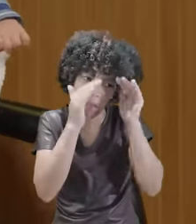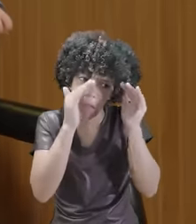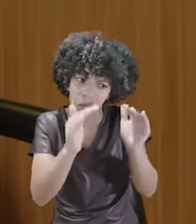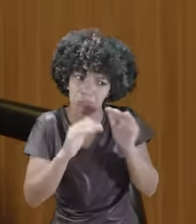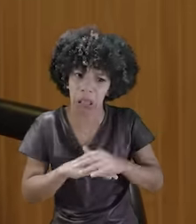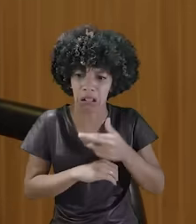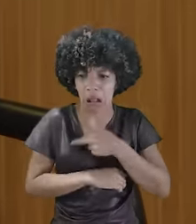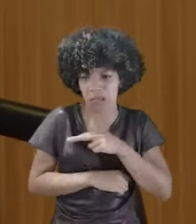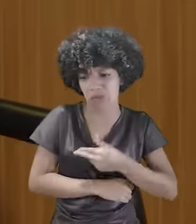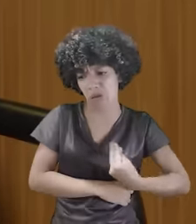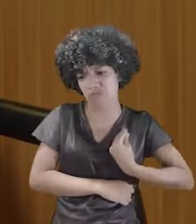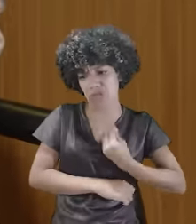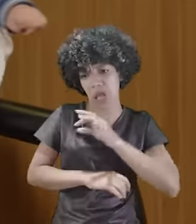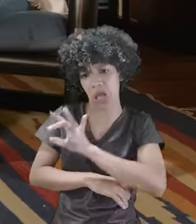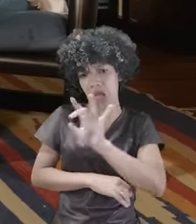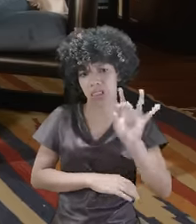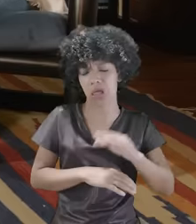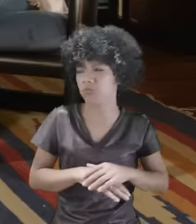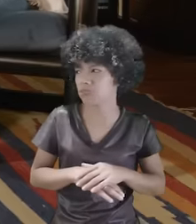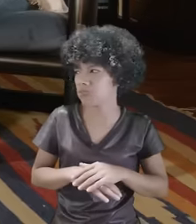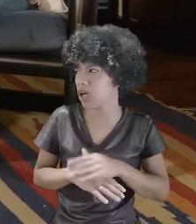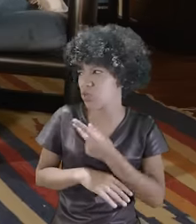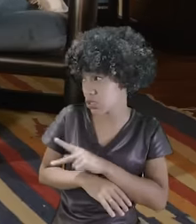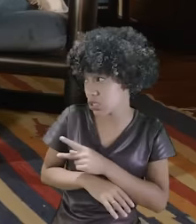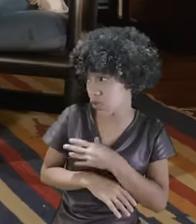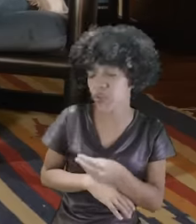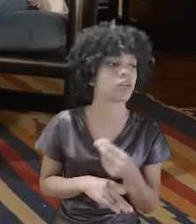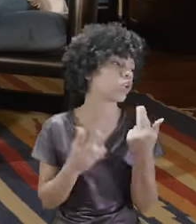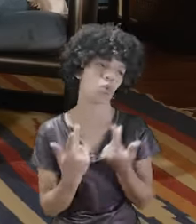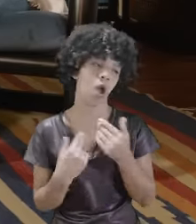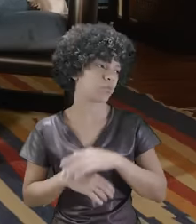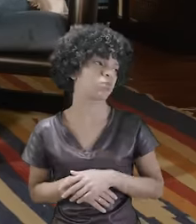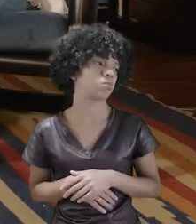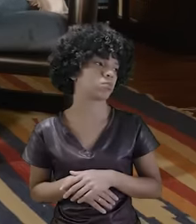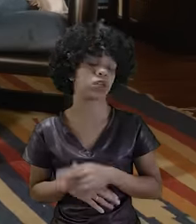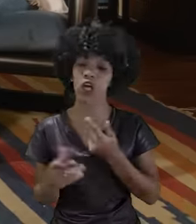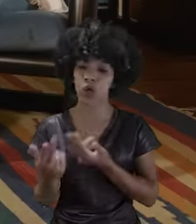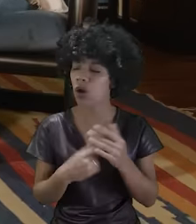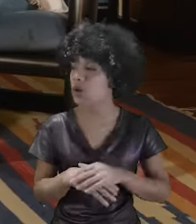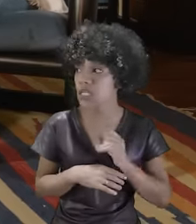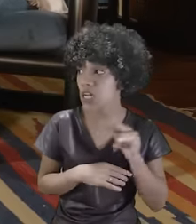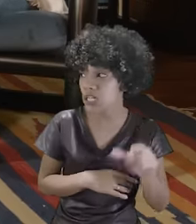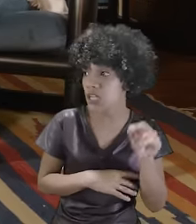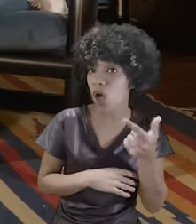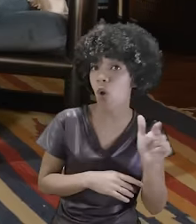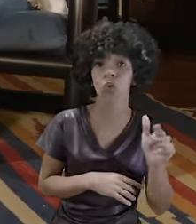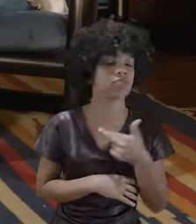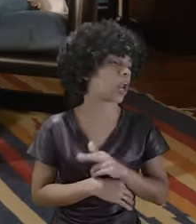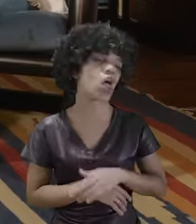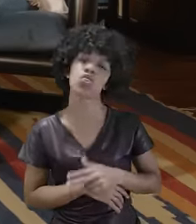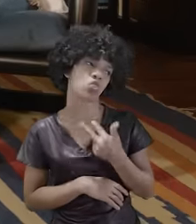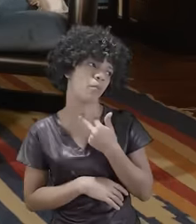religião tem pensamento dele para mim não muda nada seu filho vai ser igual a gente vai ser igual mesma quantidade de colesterol